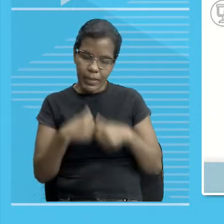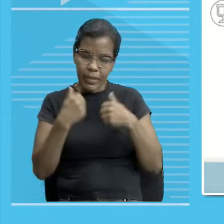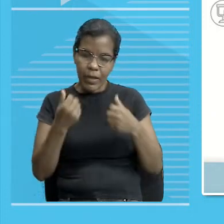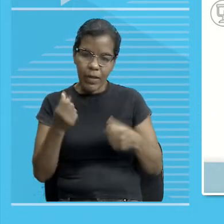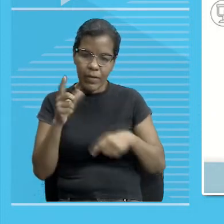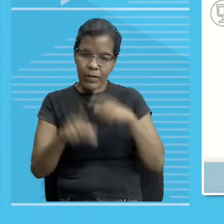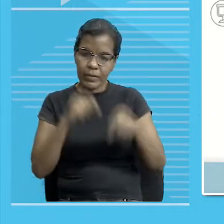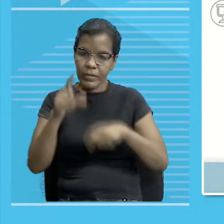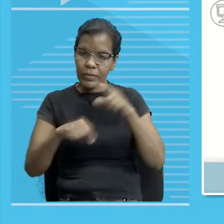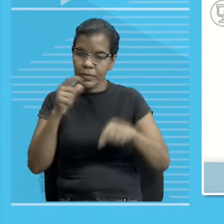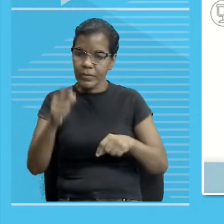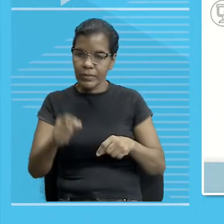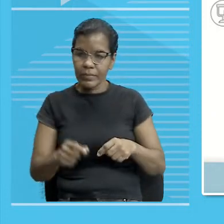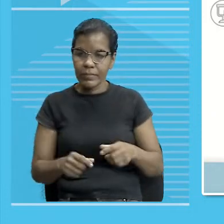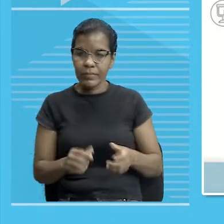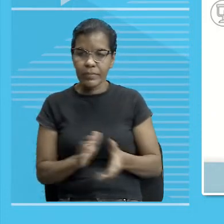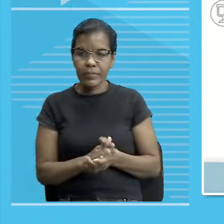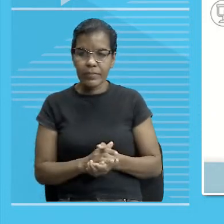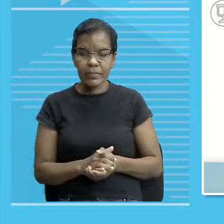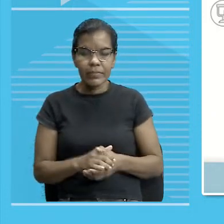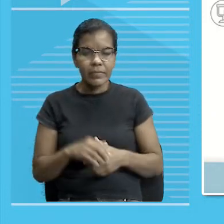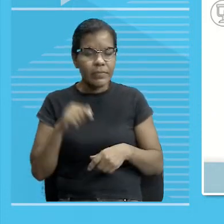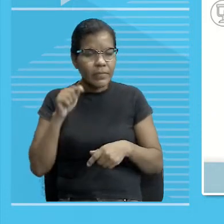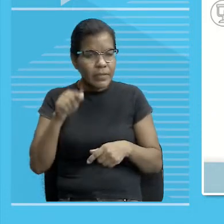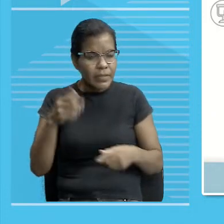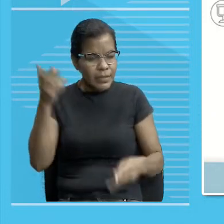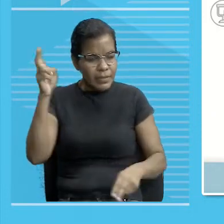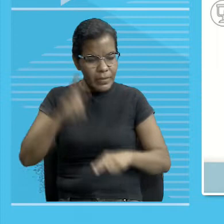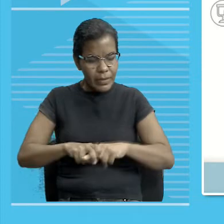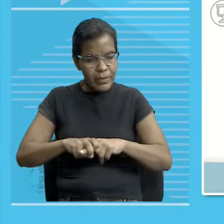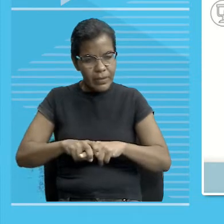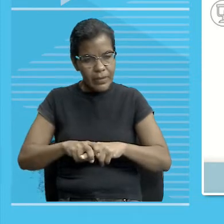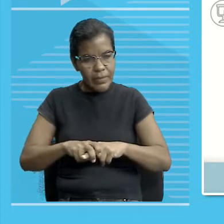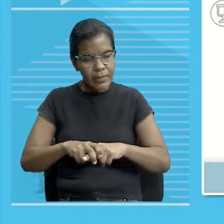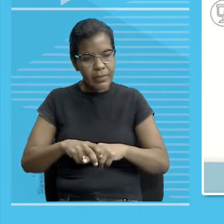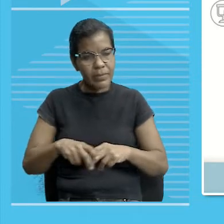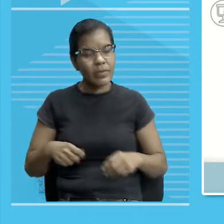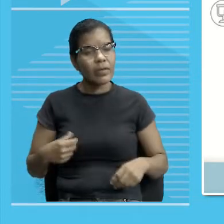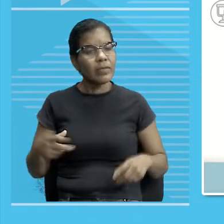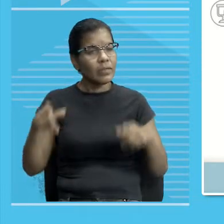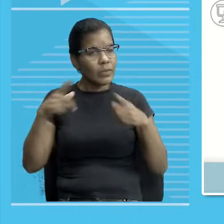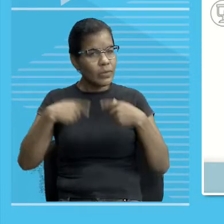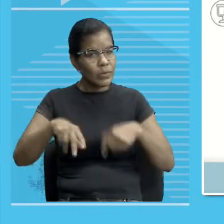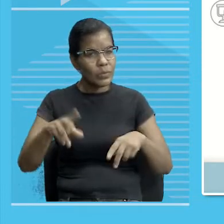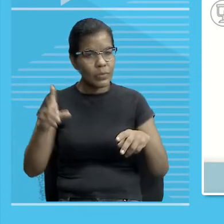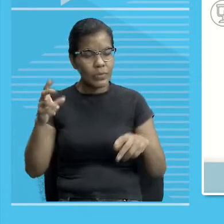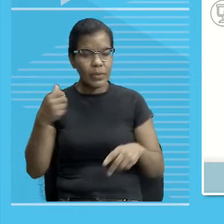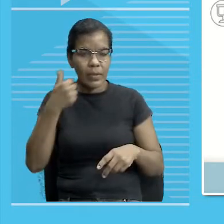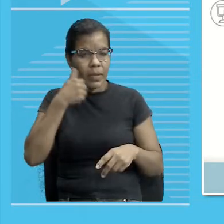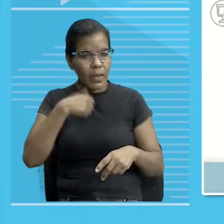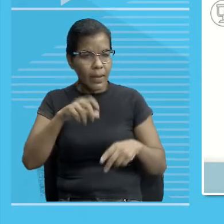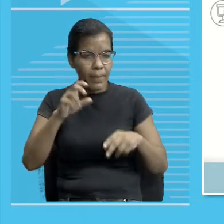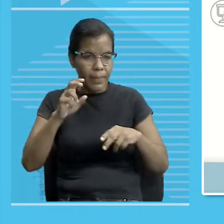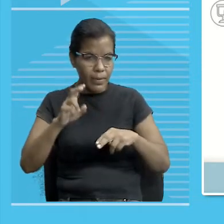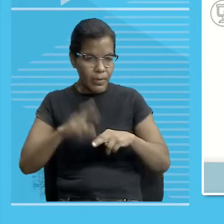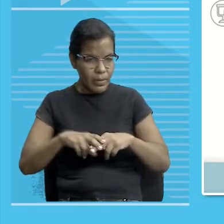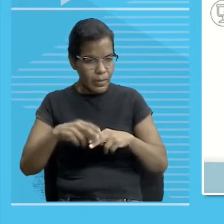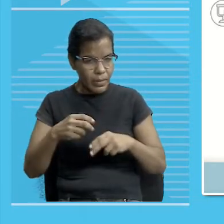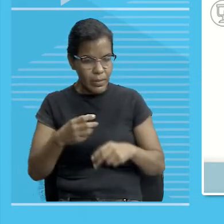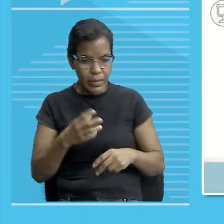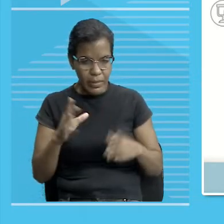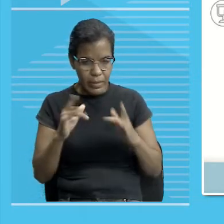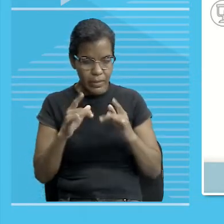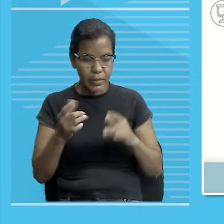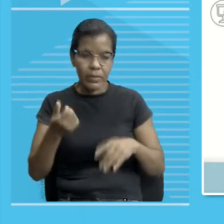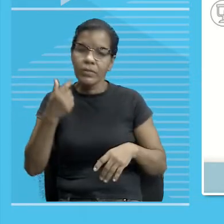opção. Sabe, você sentar ali com sua namorada, com seu namorado, conversar,